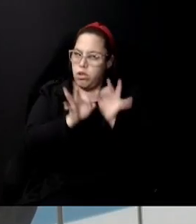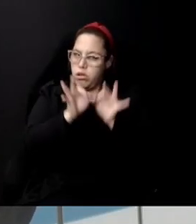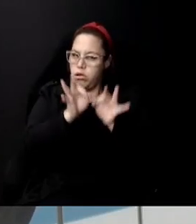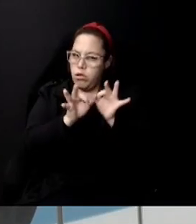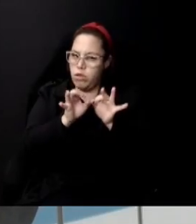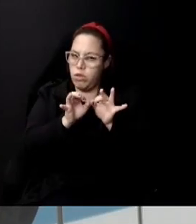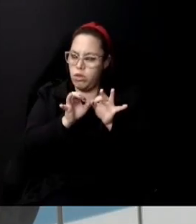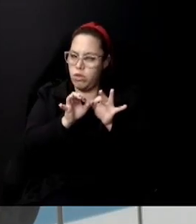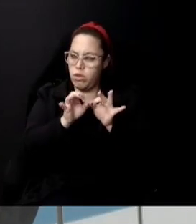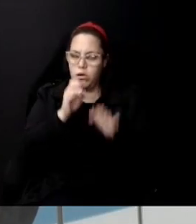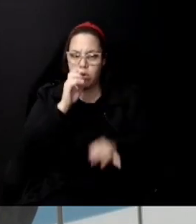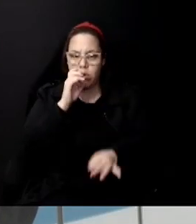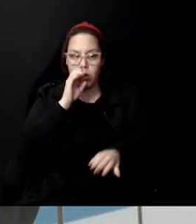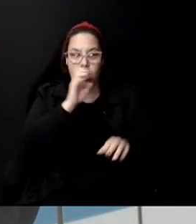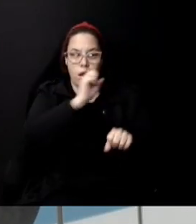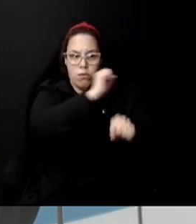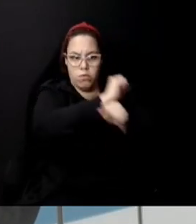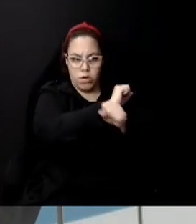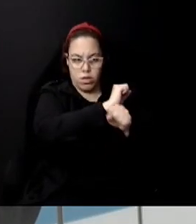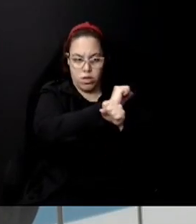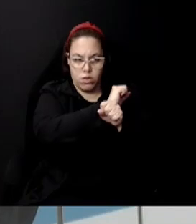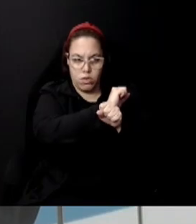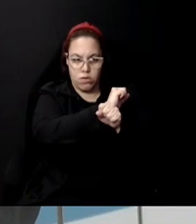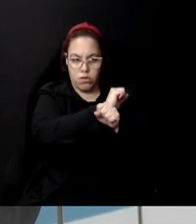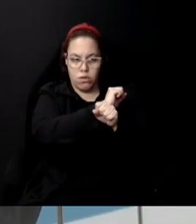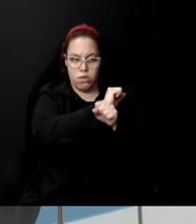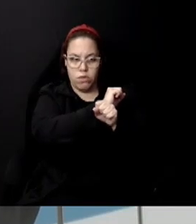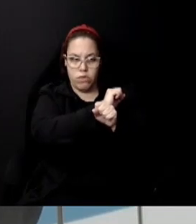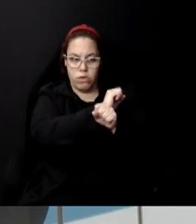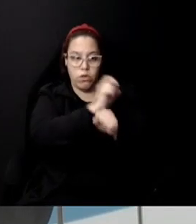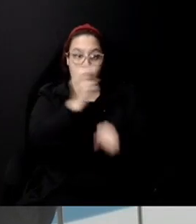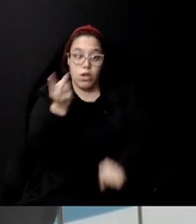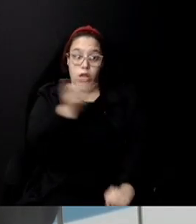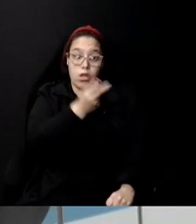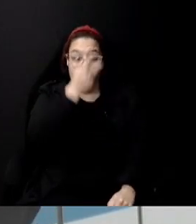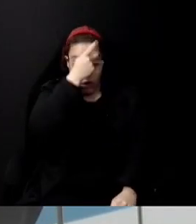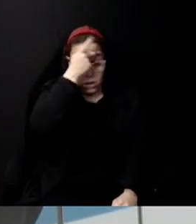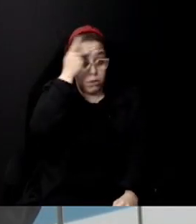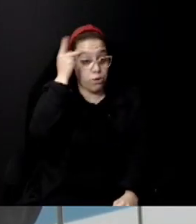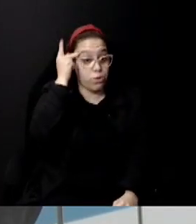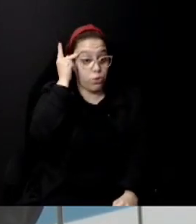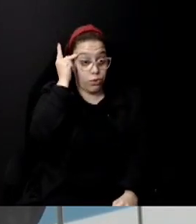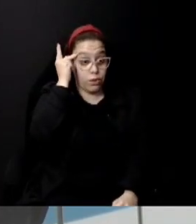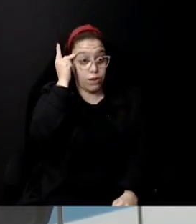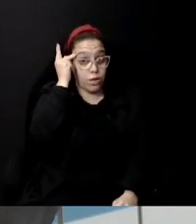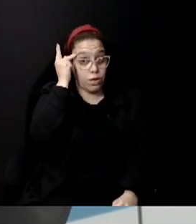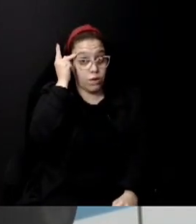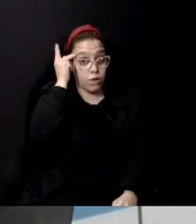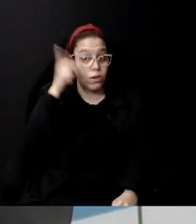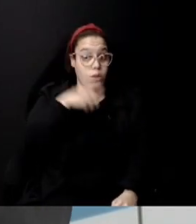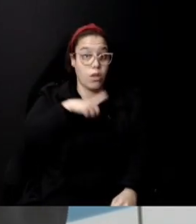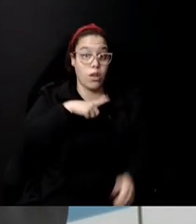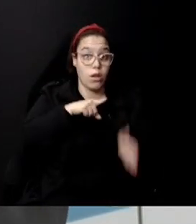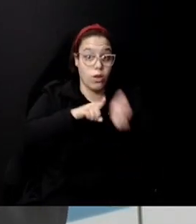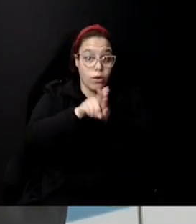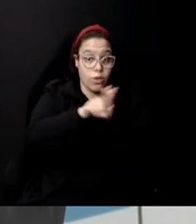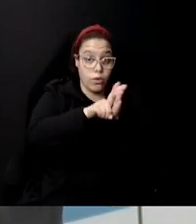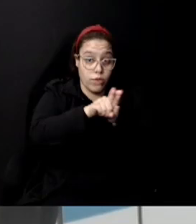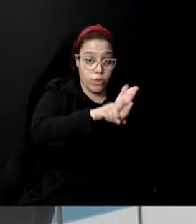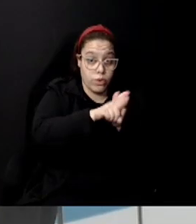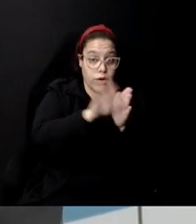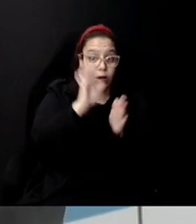a prisão preventiva dessas duas pessoas. Existe uma investigação que ainda está no